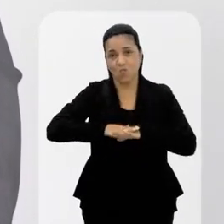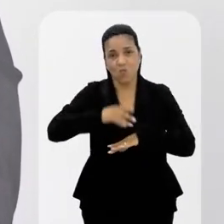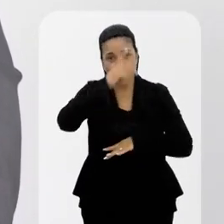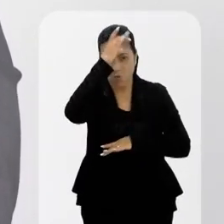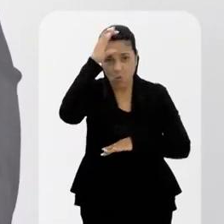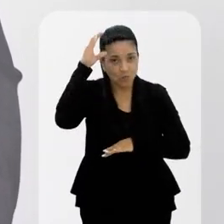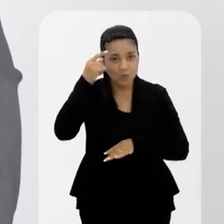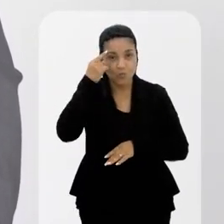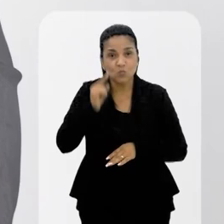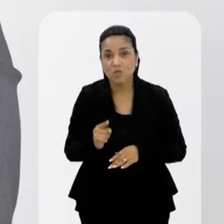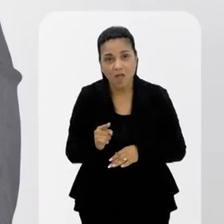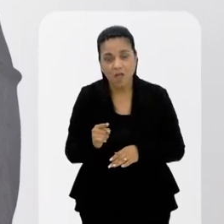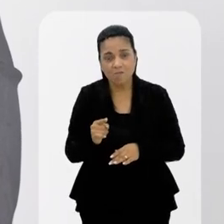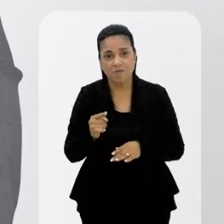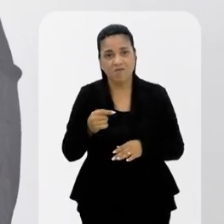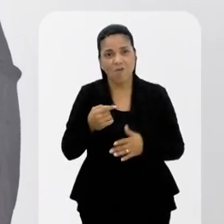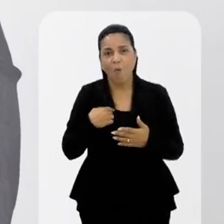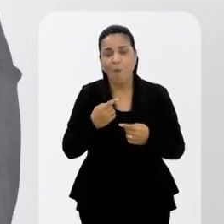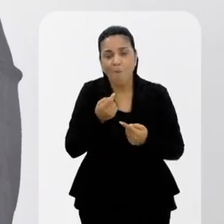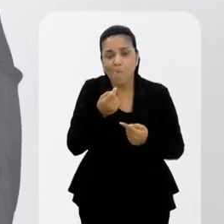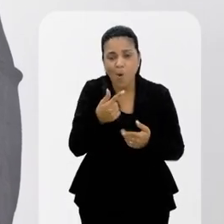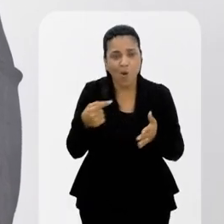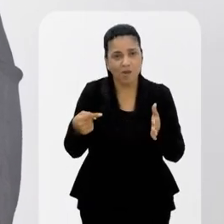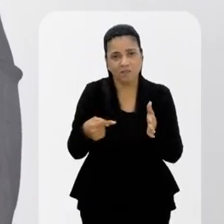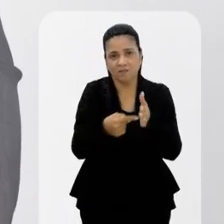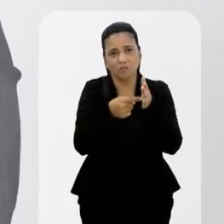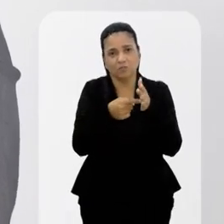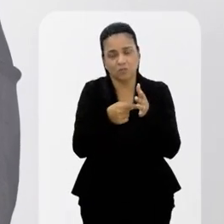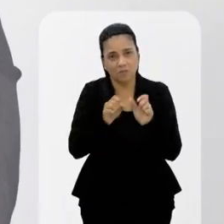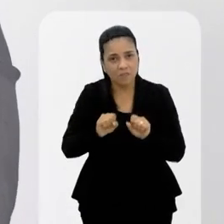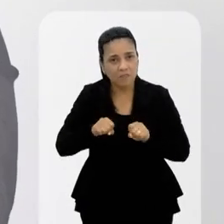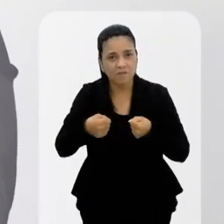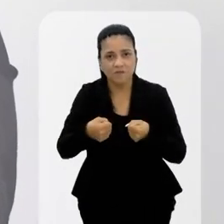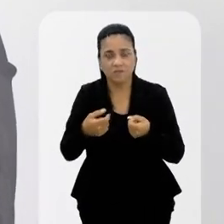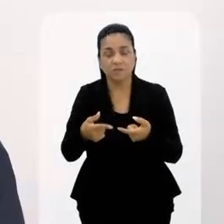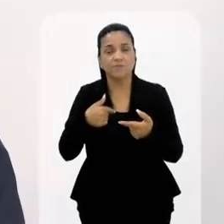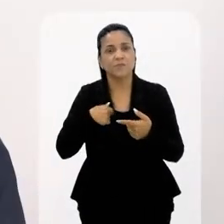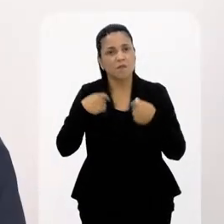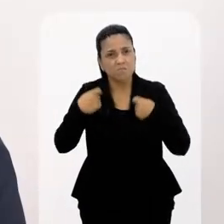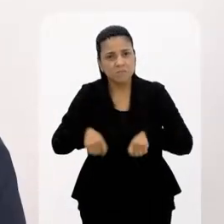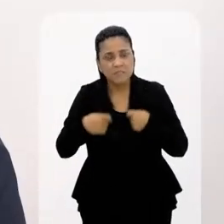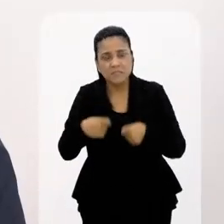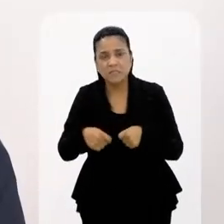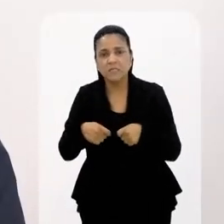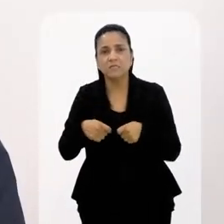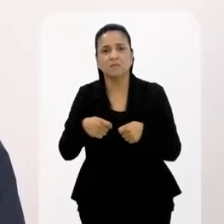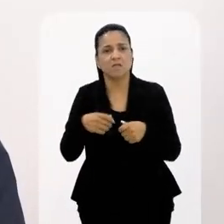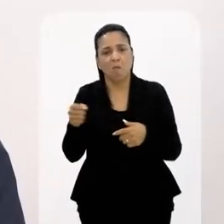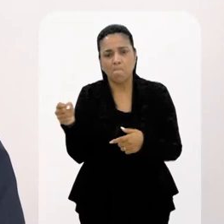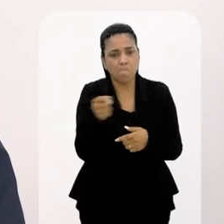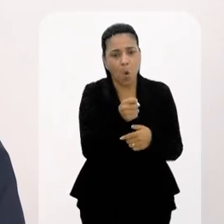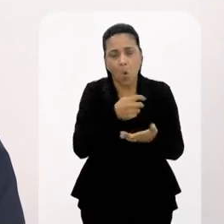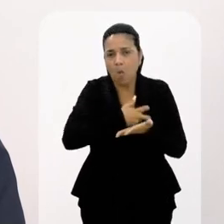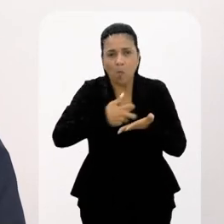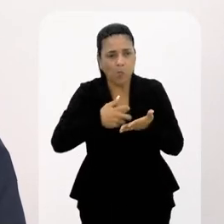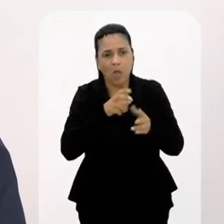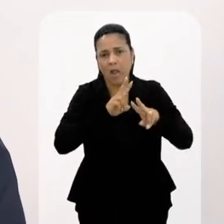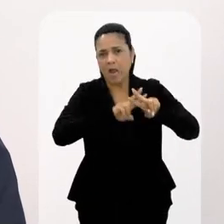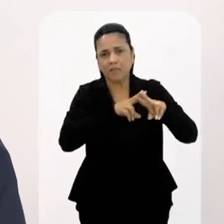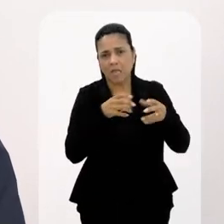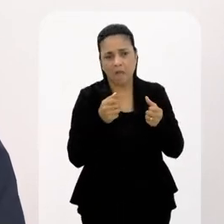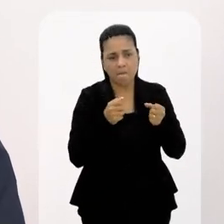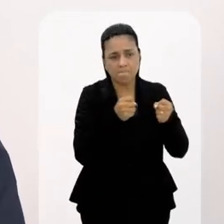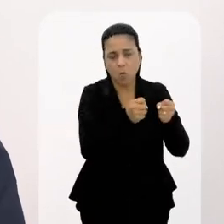Mas a ideia do nosso legislador foi no sentido não de penalizar, de nós lotarmos as cadeias com o fornecedor nesse